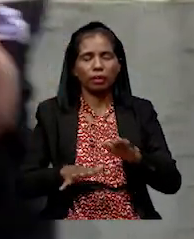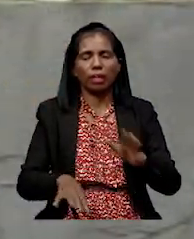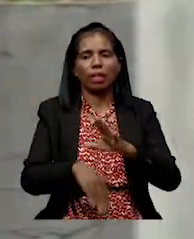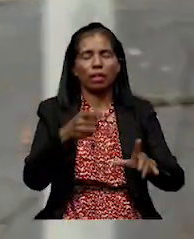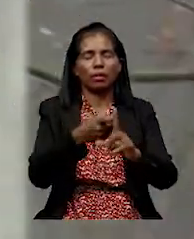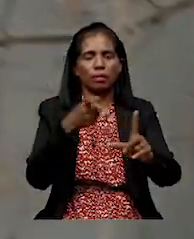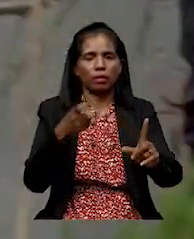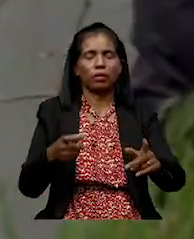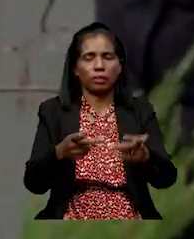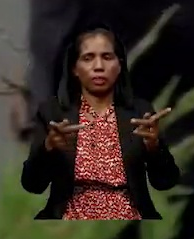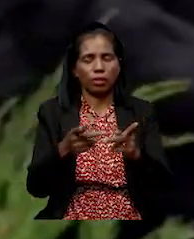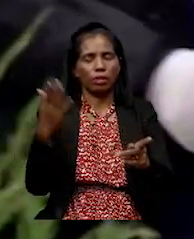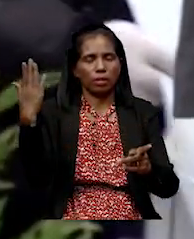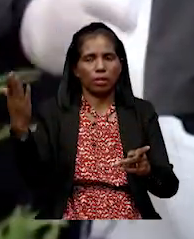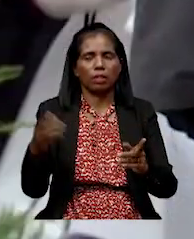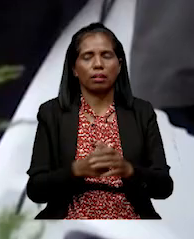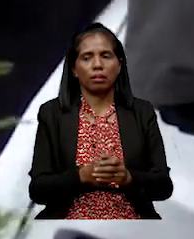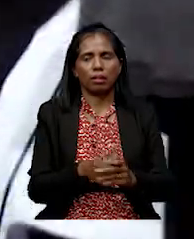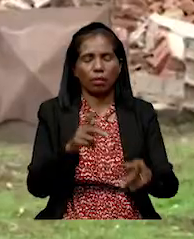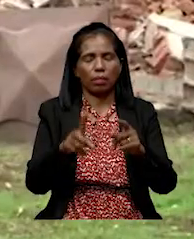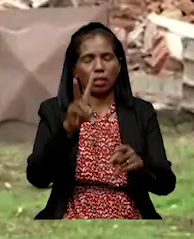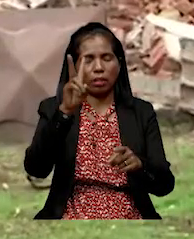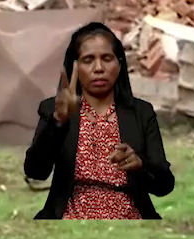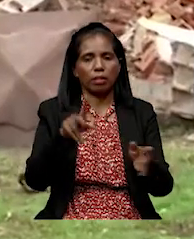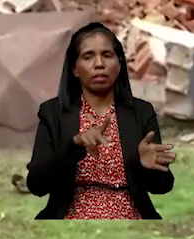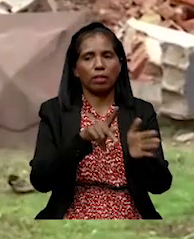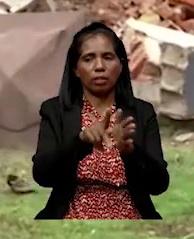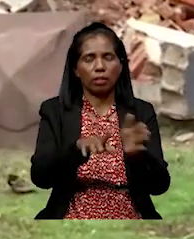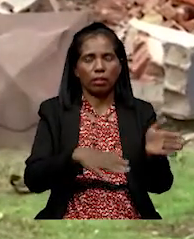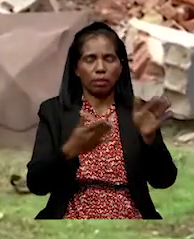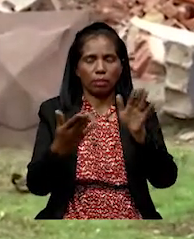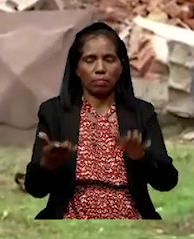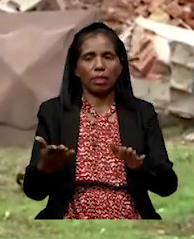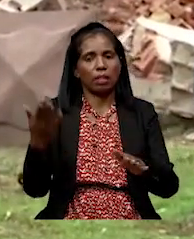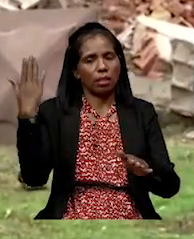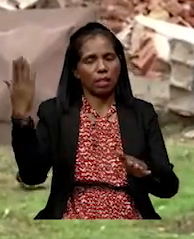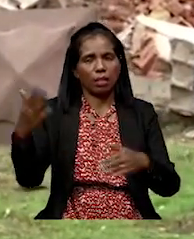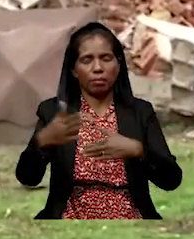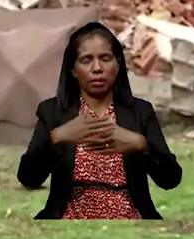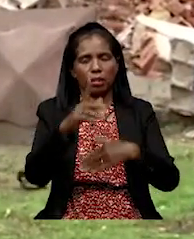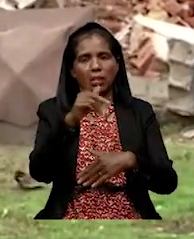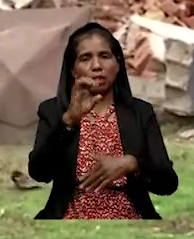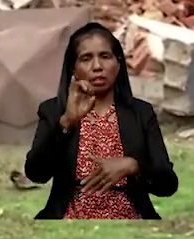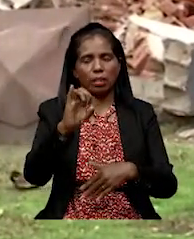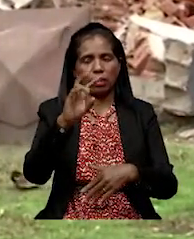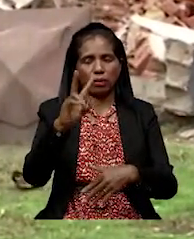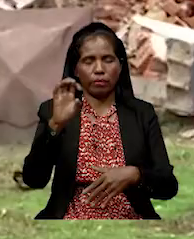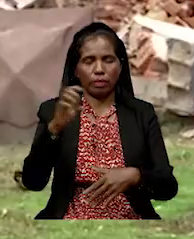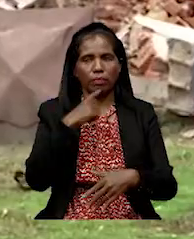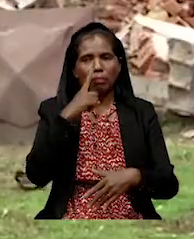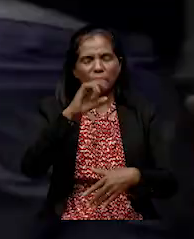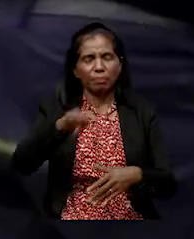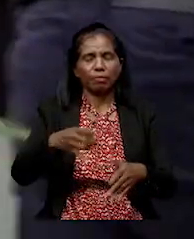capital Nyan, mais ou menos residente na ingrua hetan oho no Mate Iha Vila Buzova, Besekiv. Jornalista Reuters